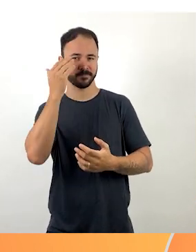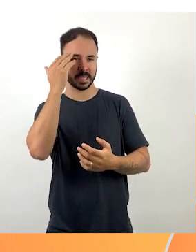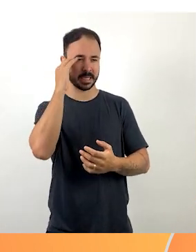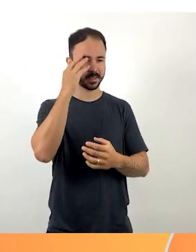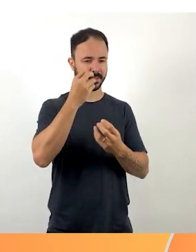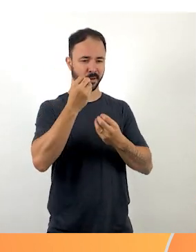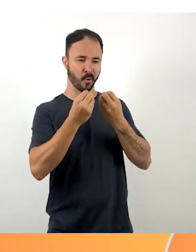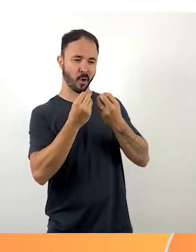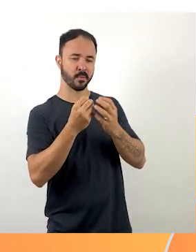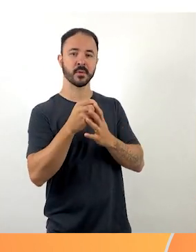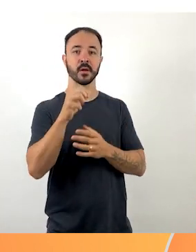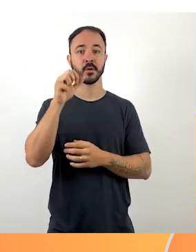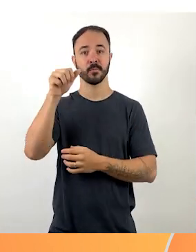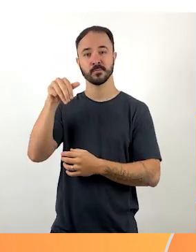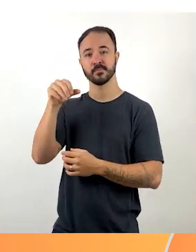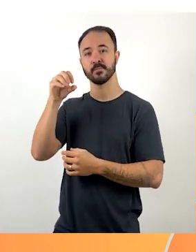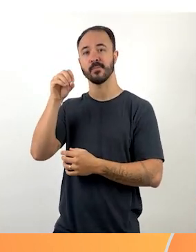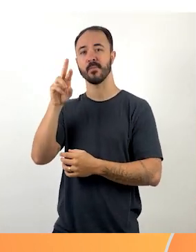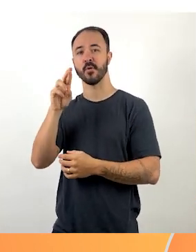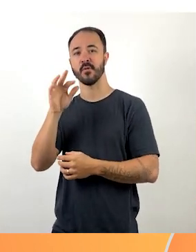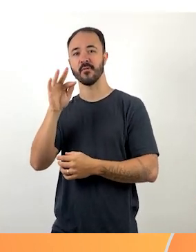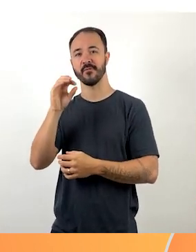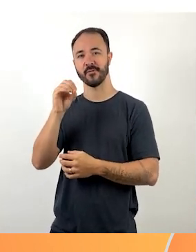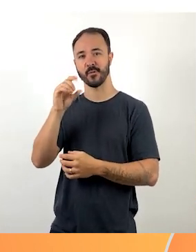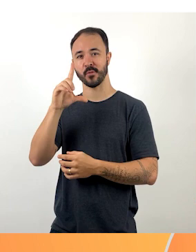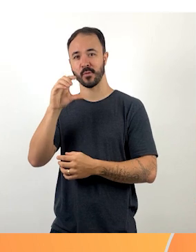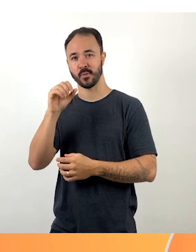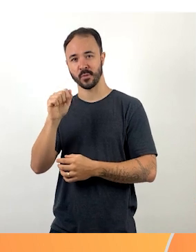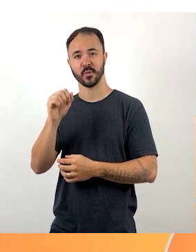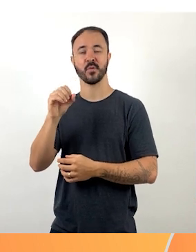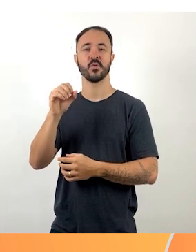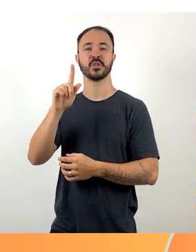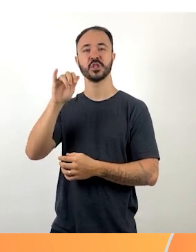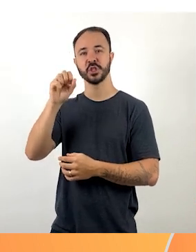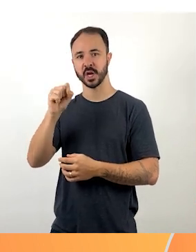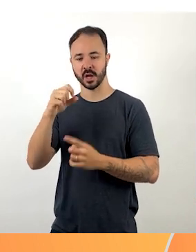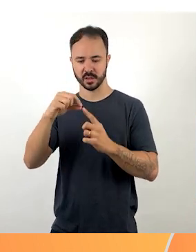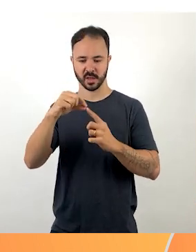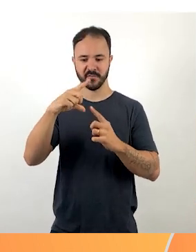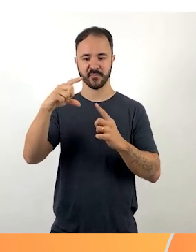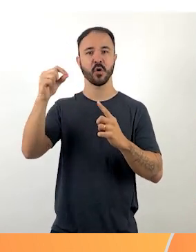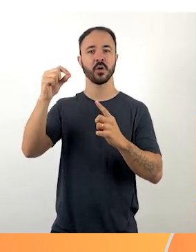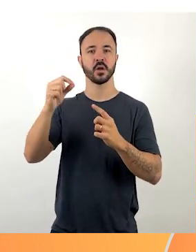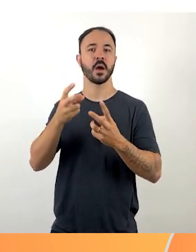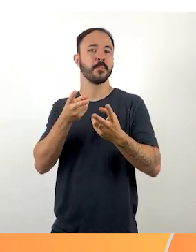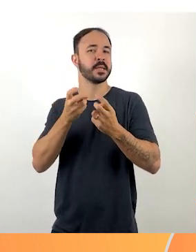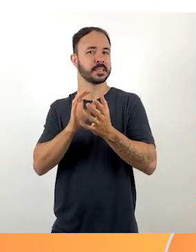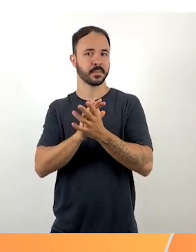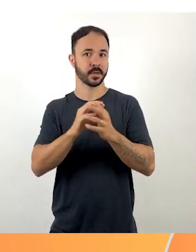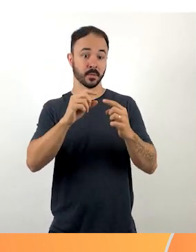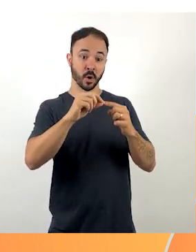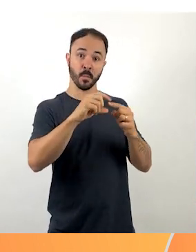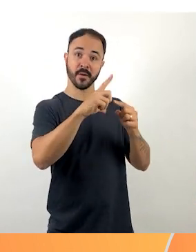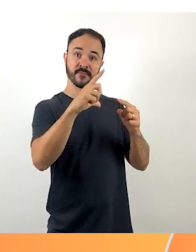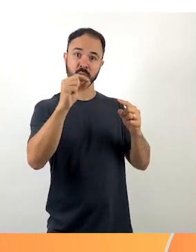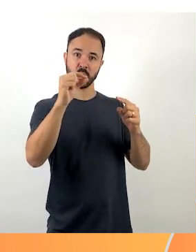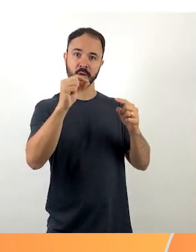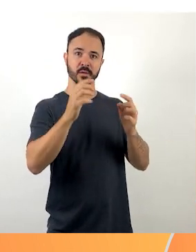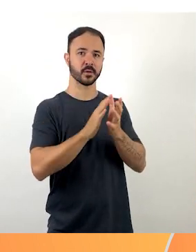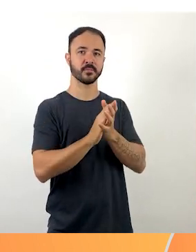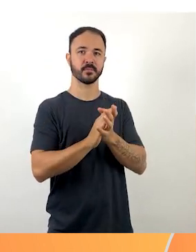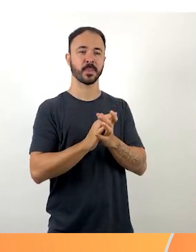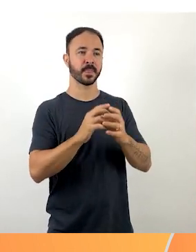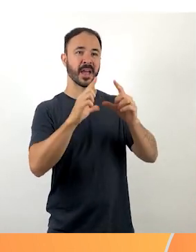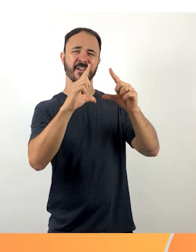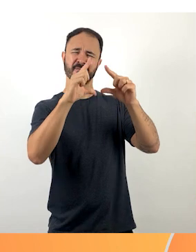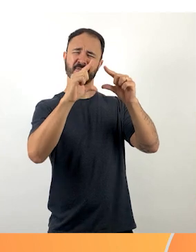folha. Aqui nós temos um aspecto laminar. Você deve observar, uma folha ela é bem fininha, um pouquinho mais larga.